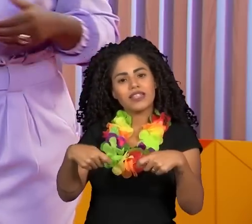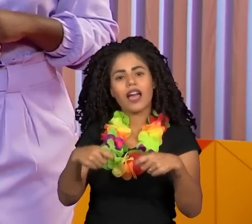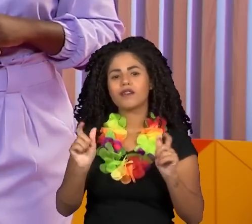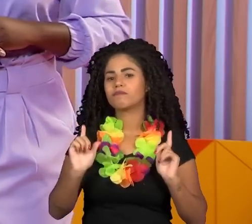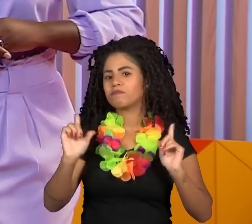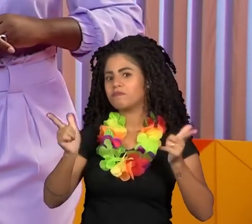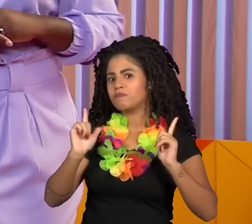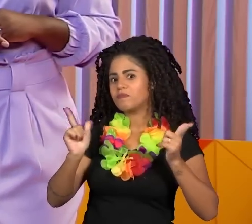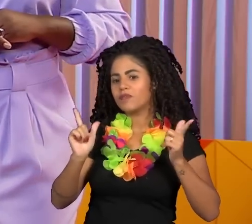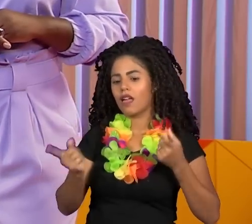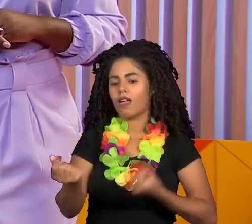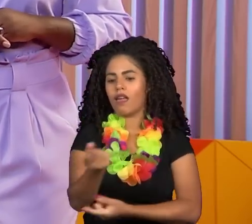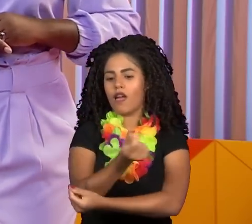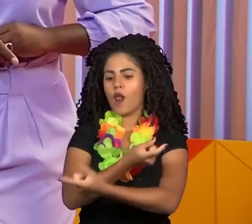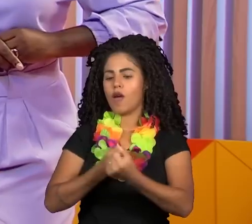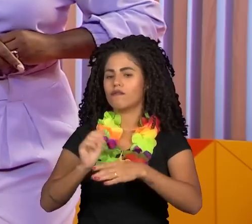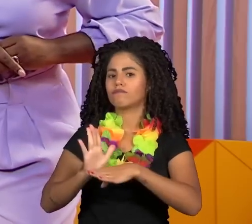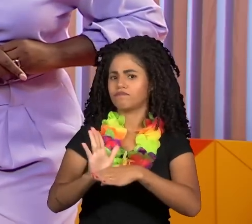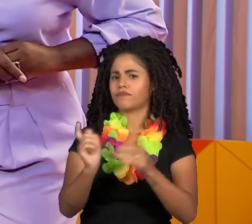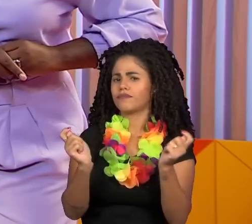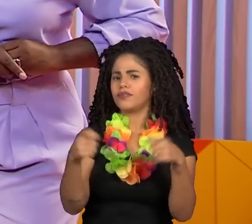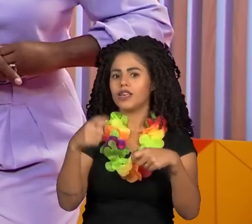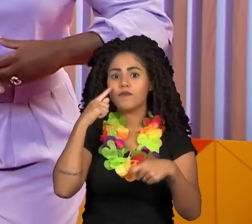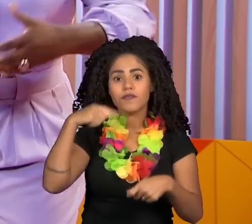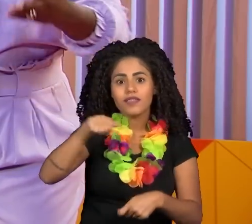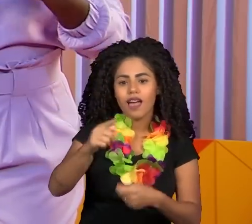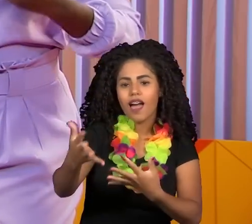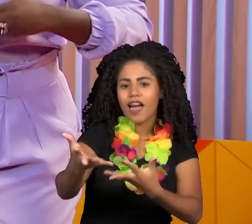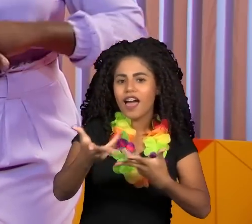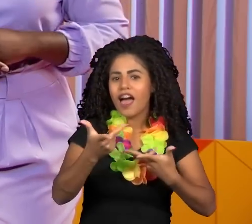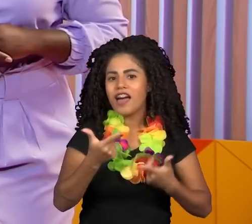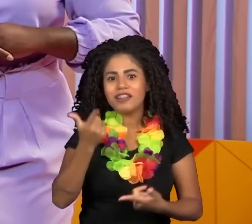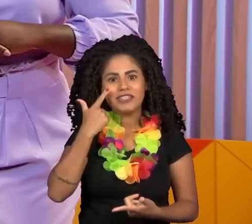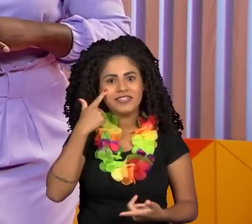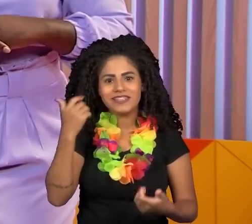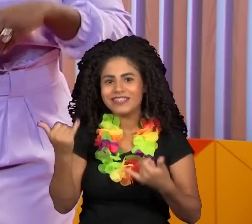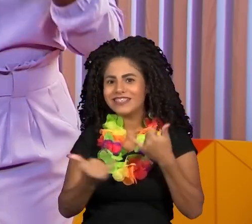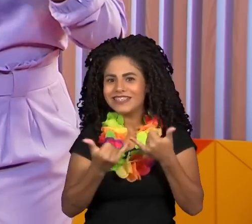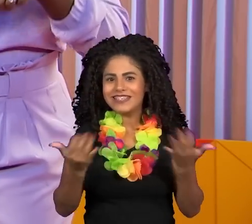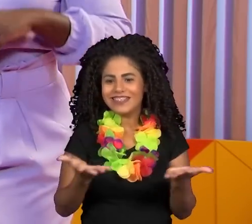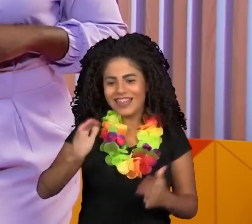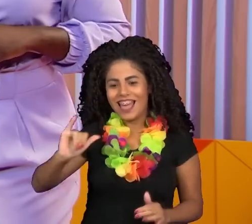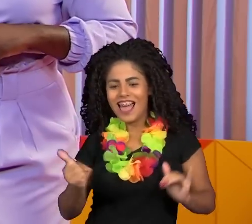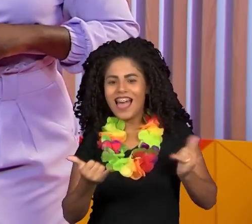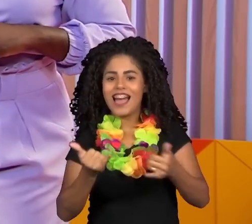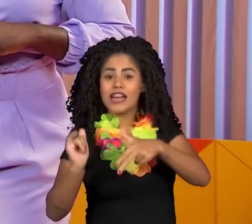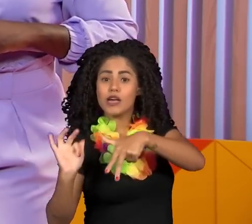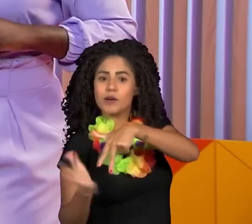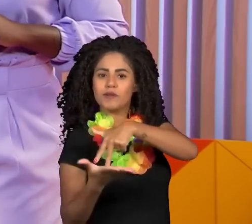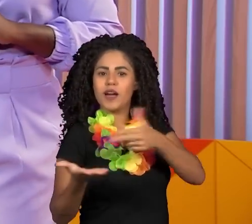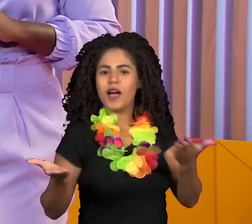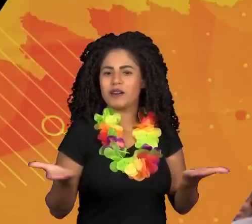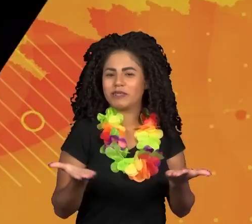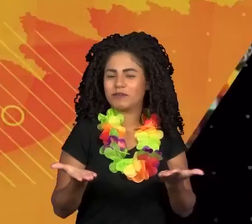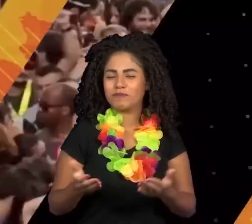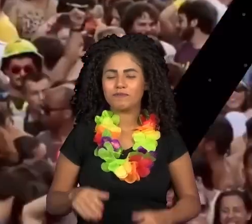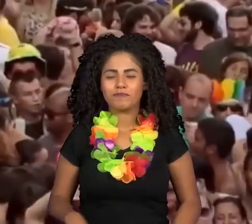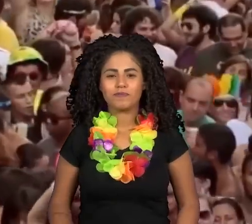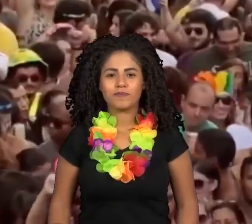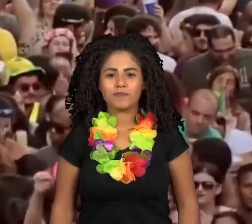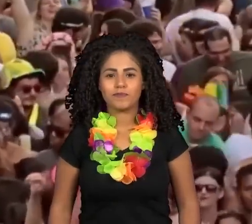ajuda a movimentar a economia. Então eu tenho um convite. Vem brincar esse carnaval no Estação Livre de hoje.